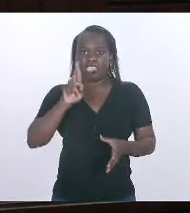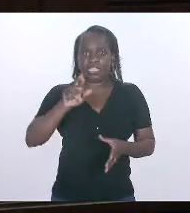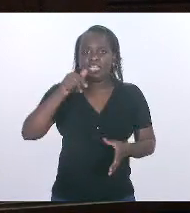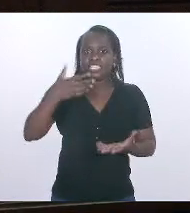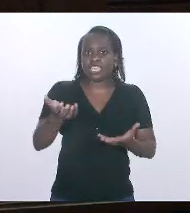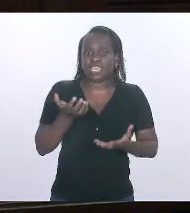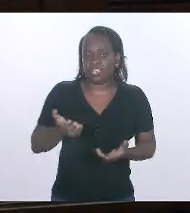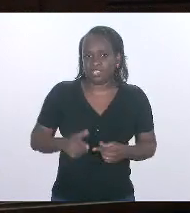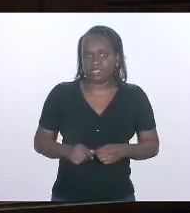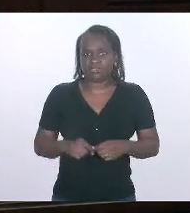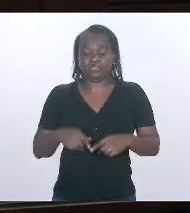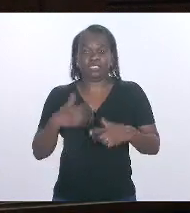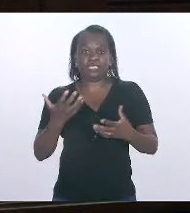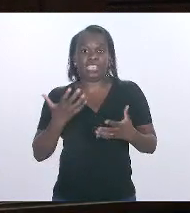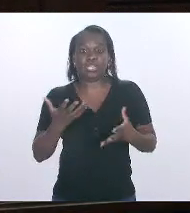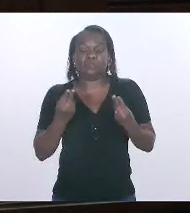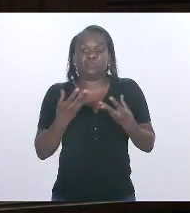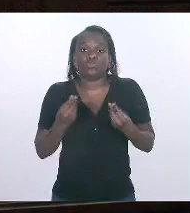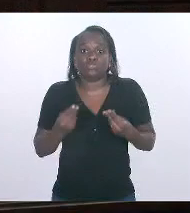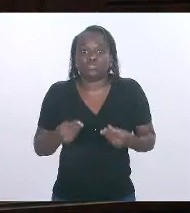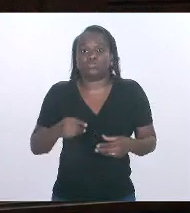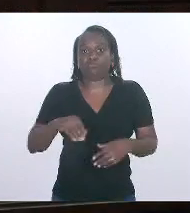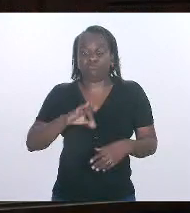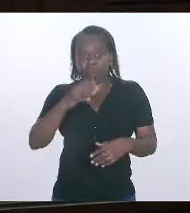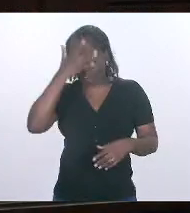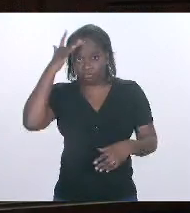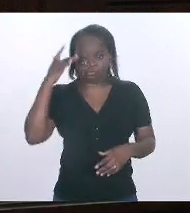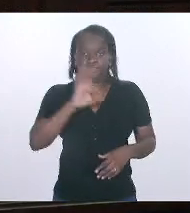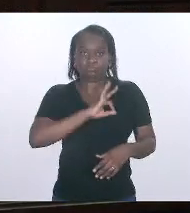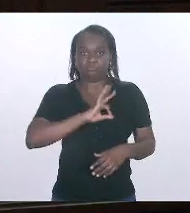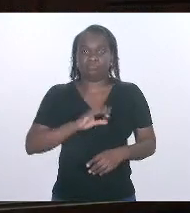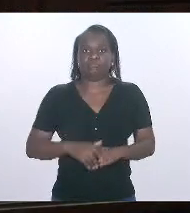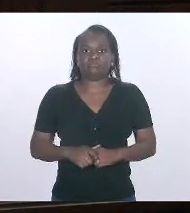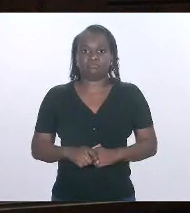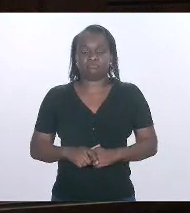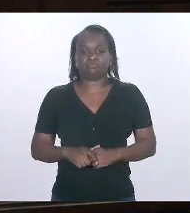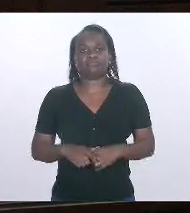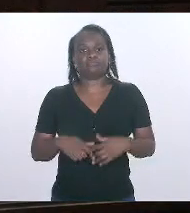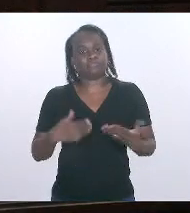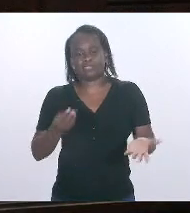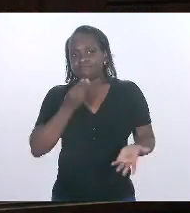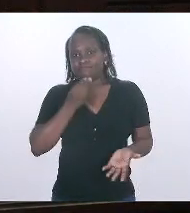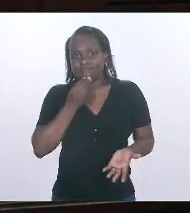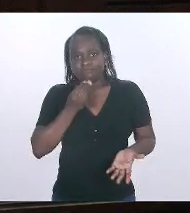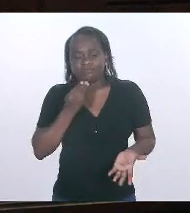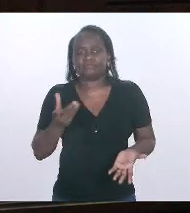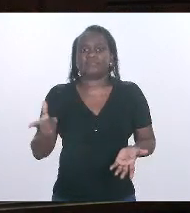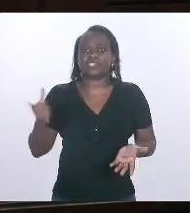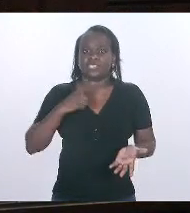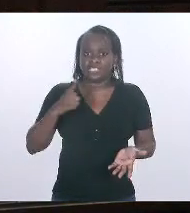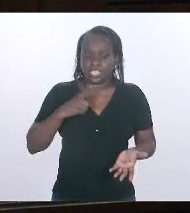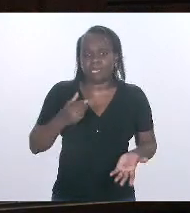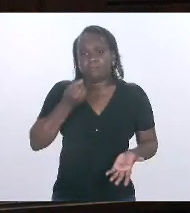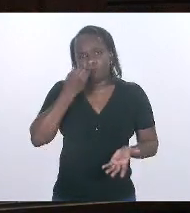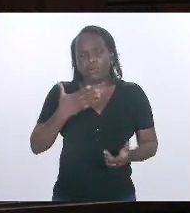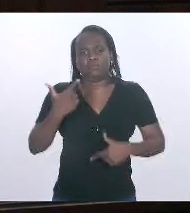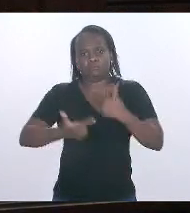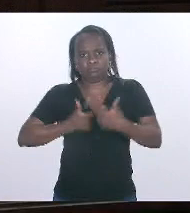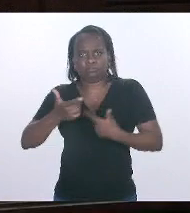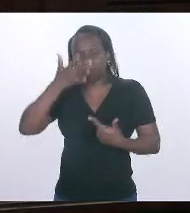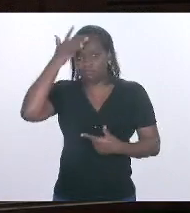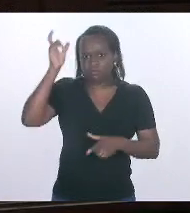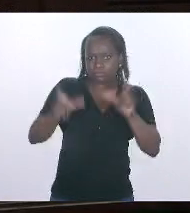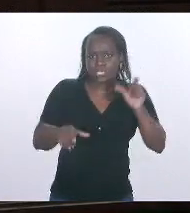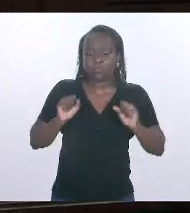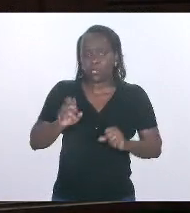R-Quero, o quero de muitos oficiais. É óbvio que existem bons oficiais, e posso citar o